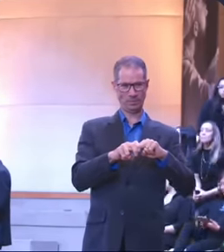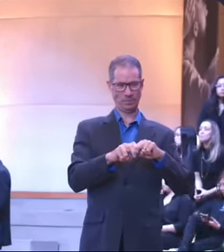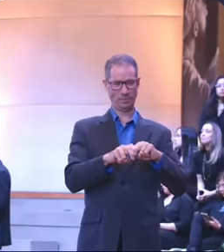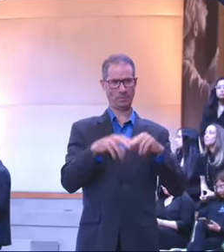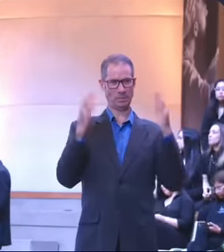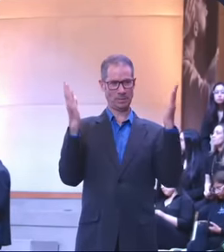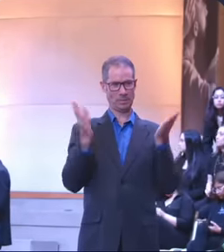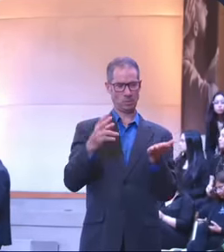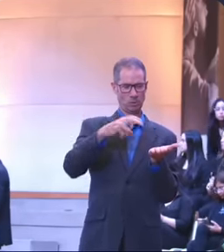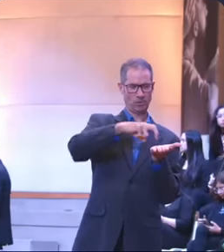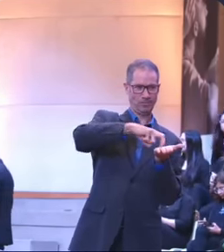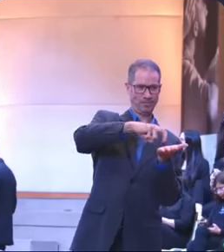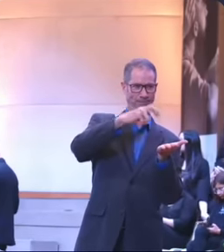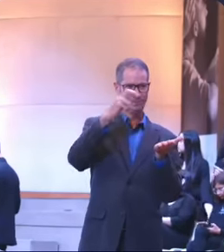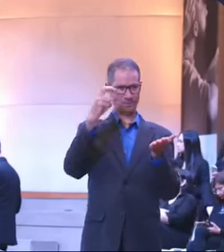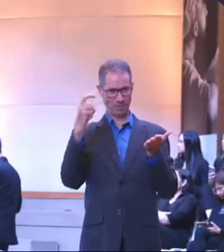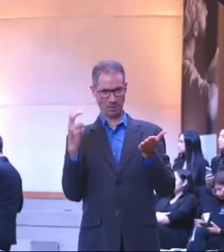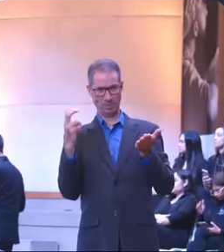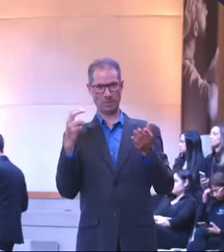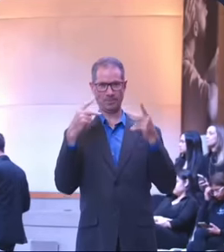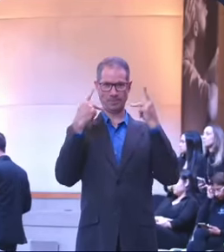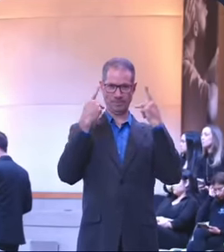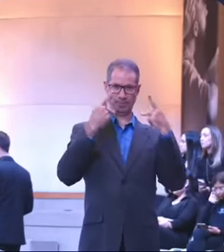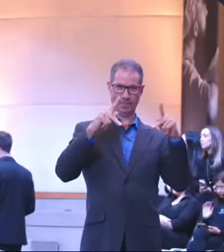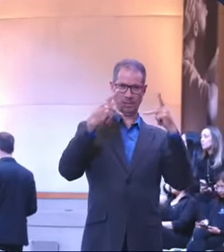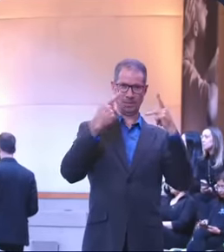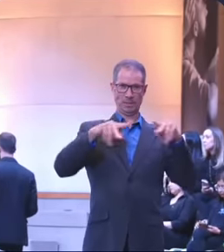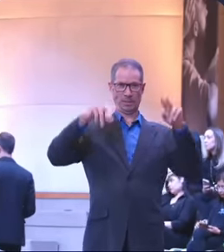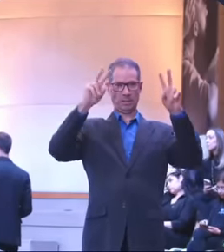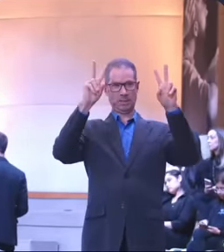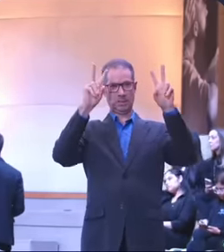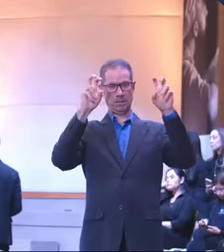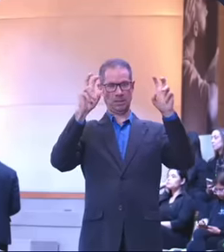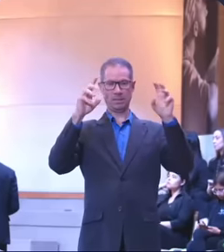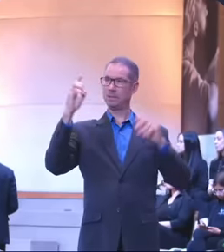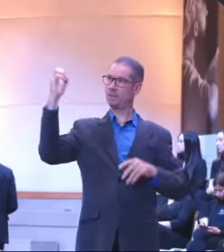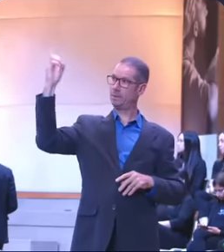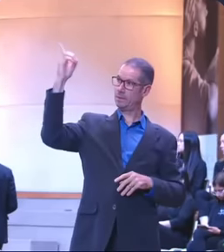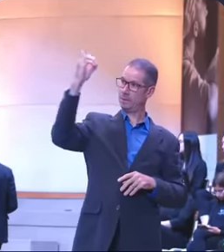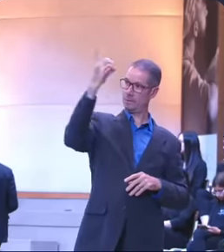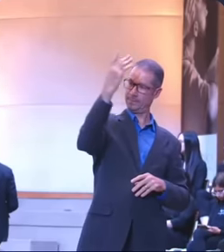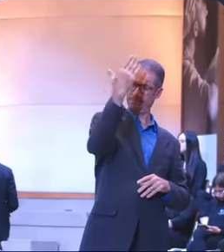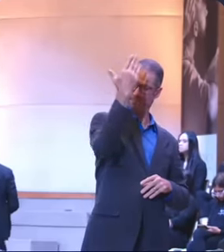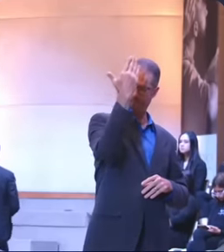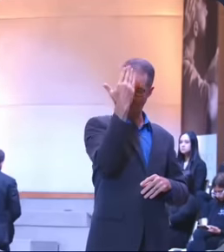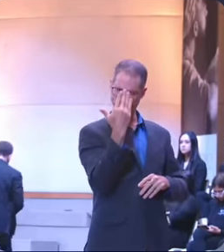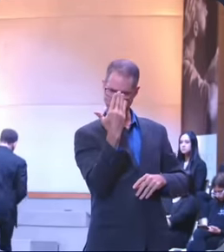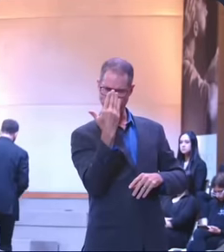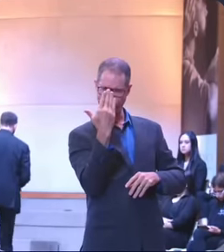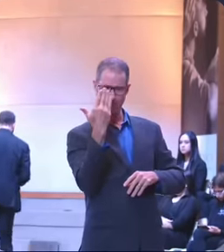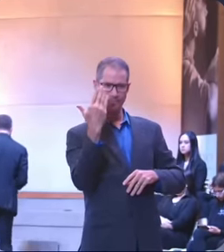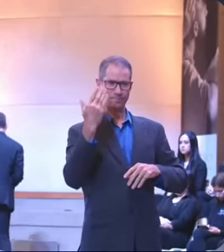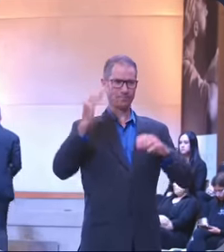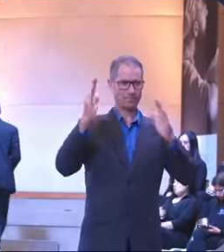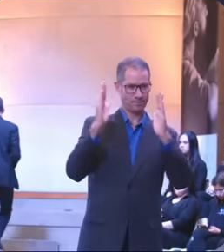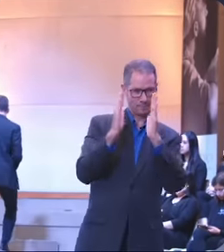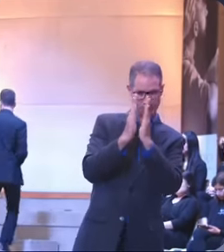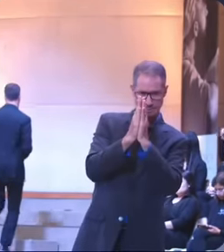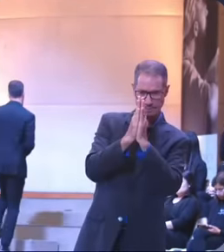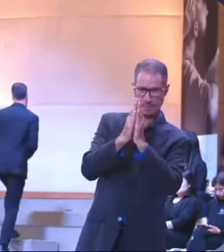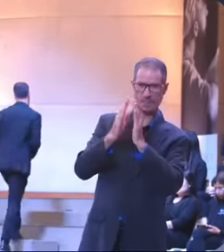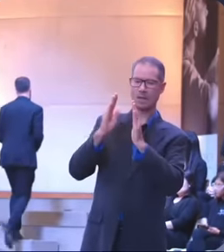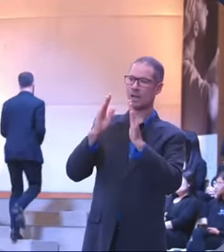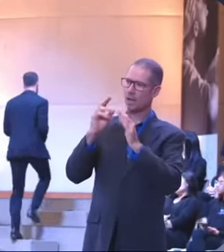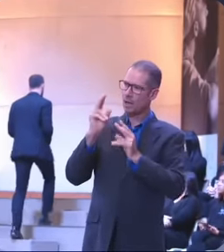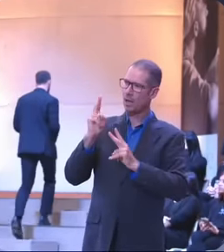Hoje pela manhã comecei a trazer uma palavra sobre a presença de Deus. Essa campanha de oração que nós estamos